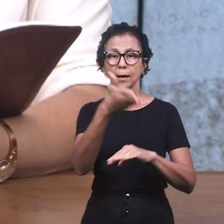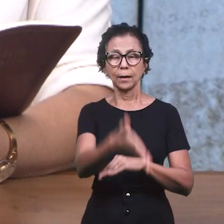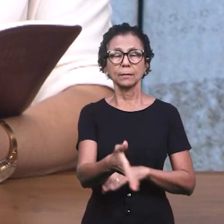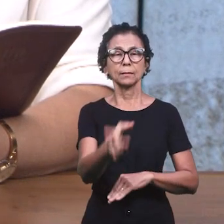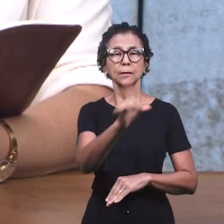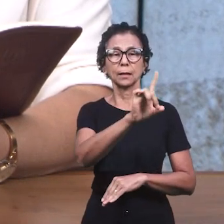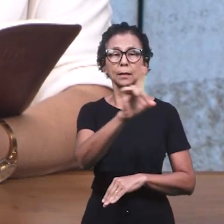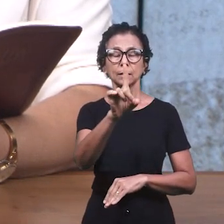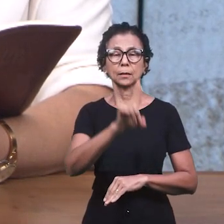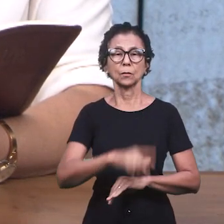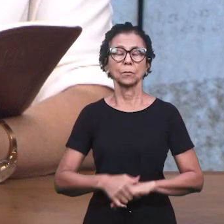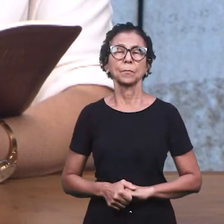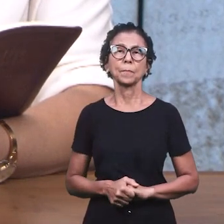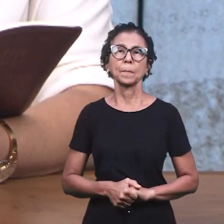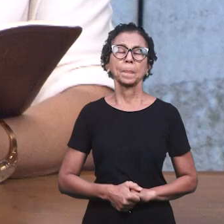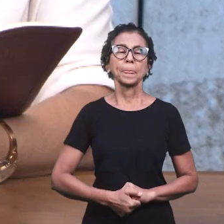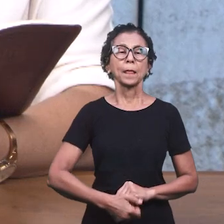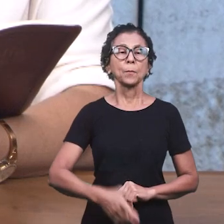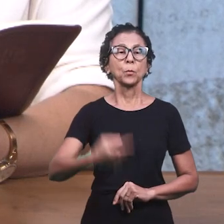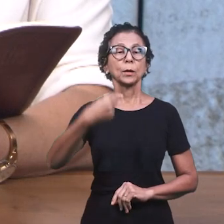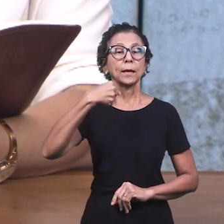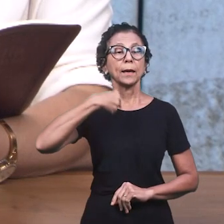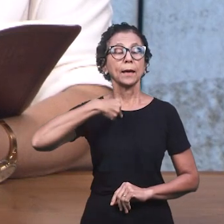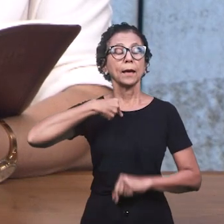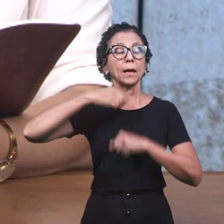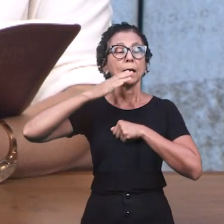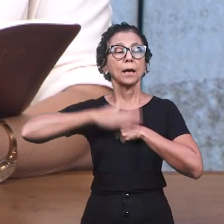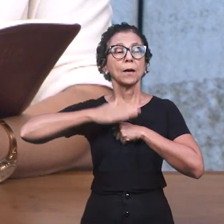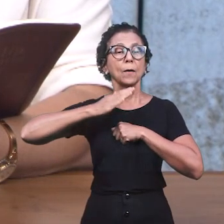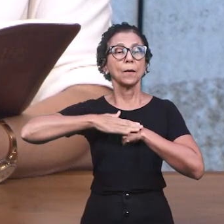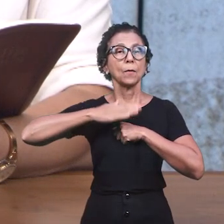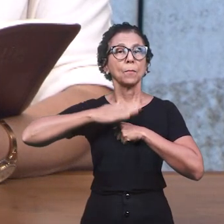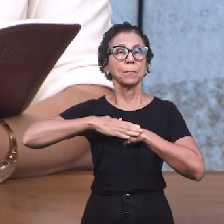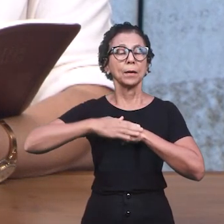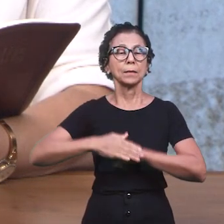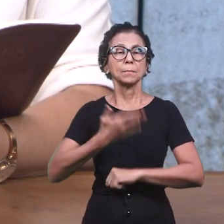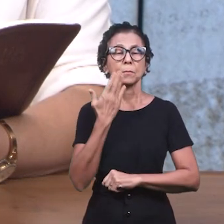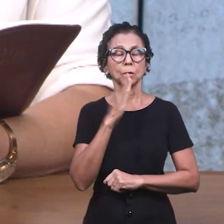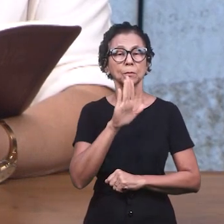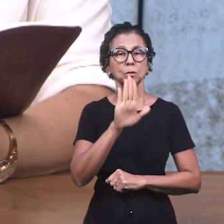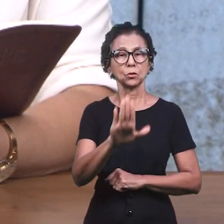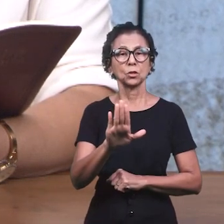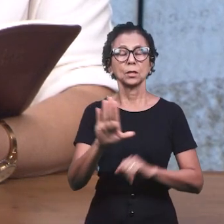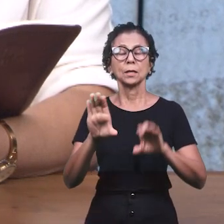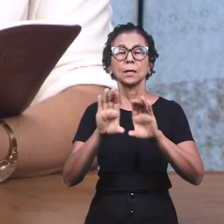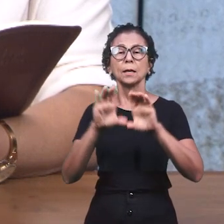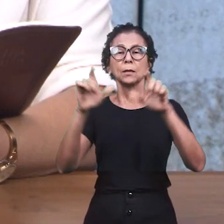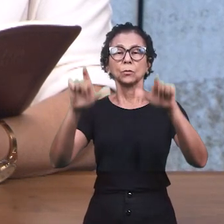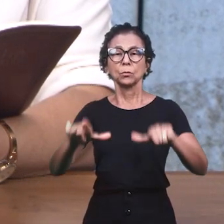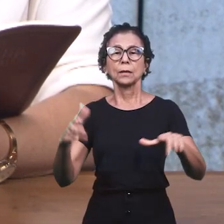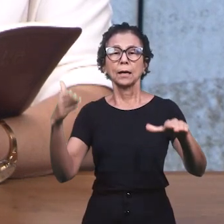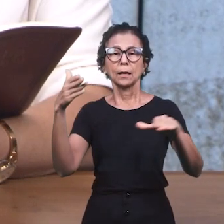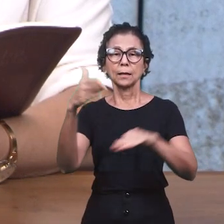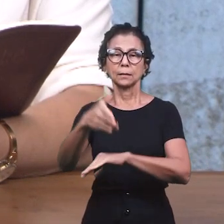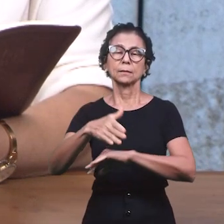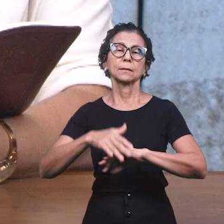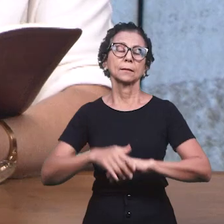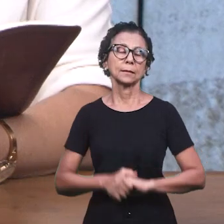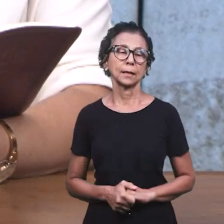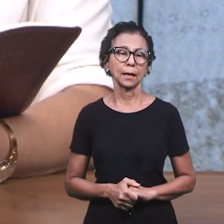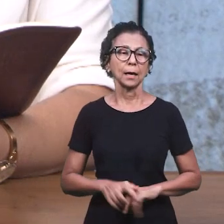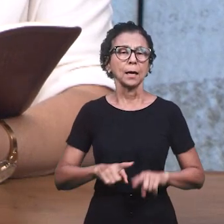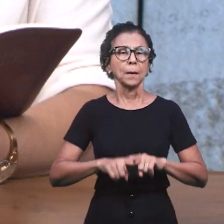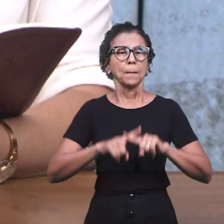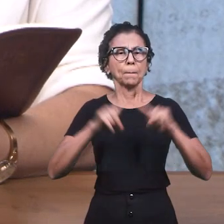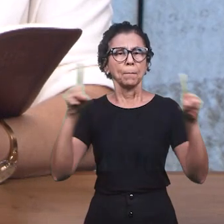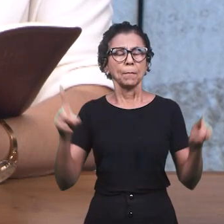a minha mão, que vos faria habitar nela, salvo Calebe, filho de Jefoné, e